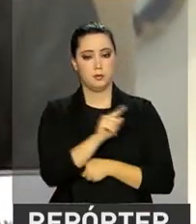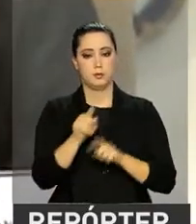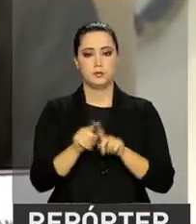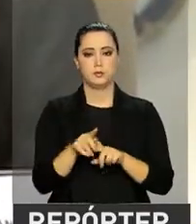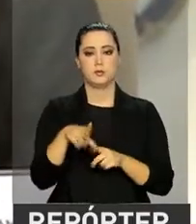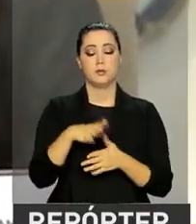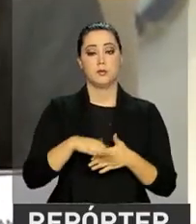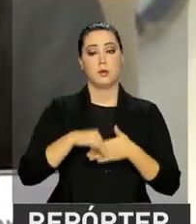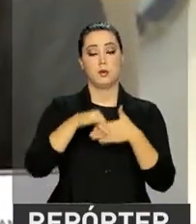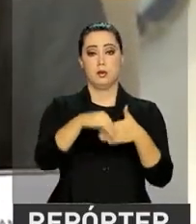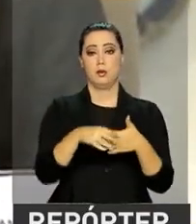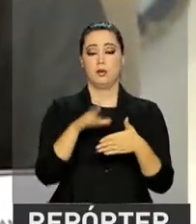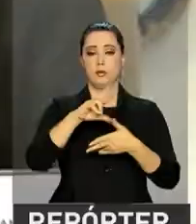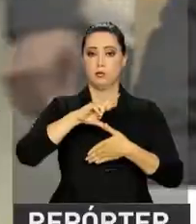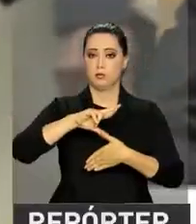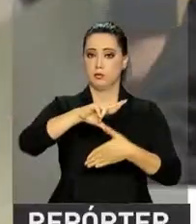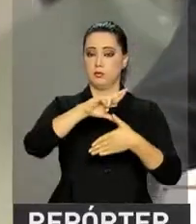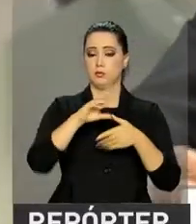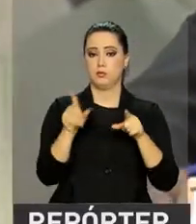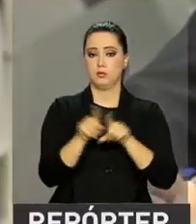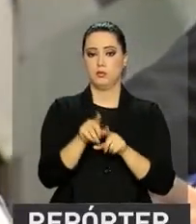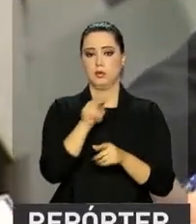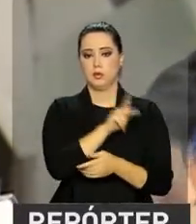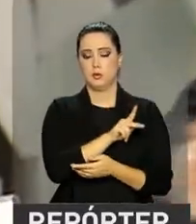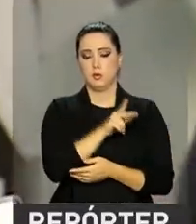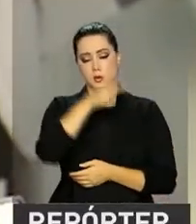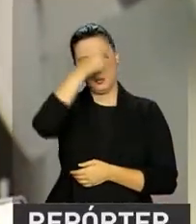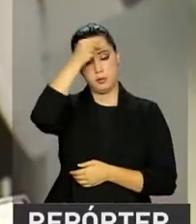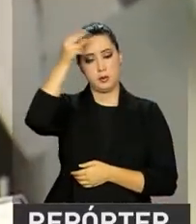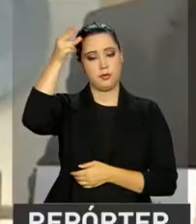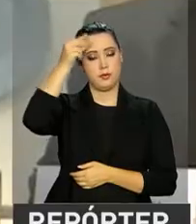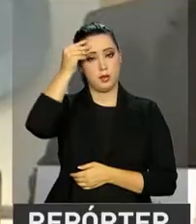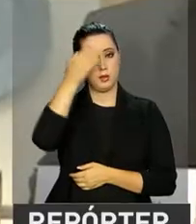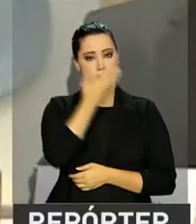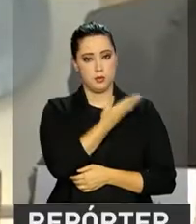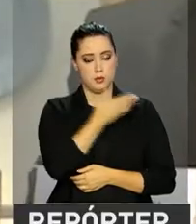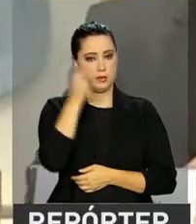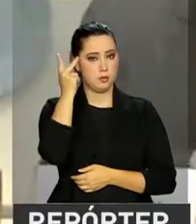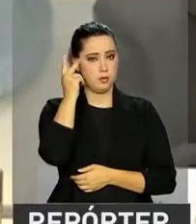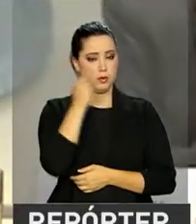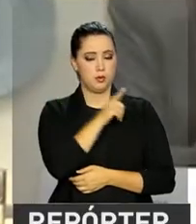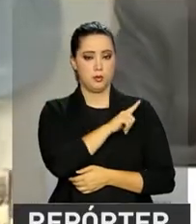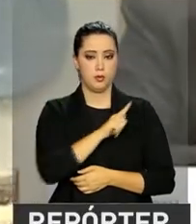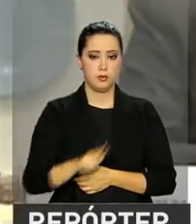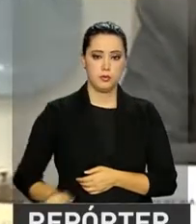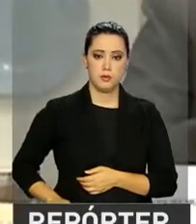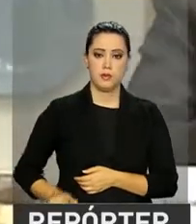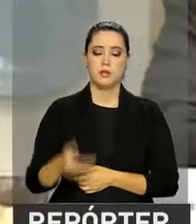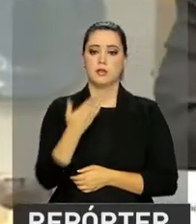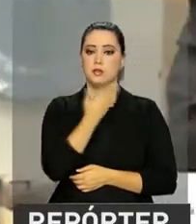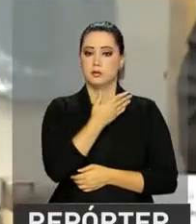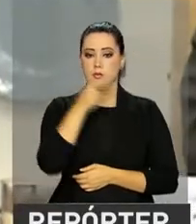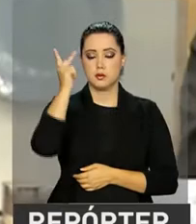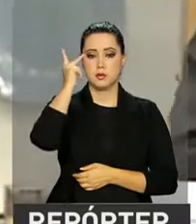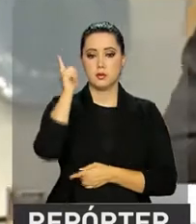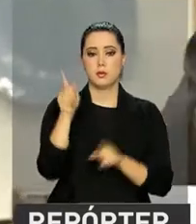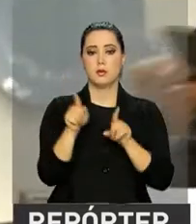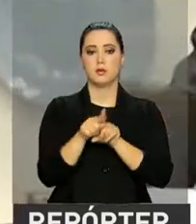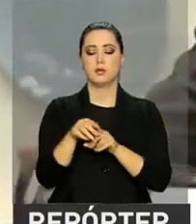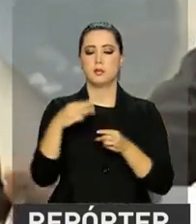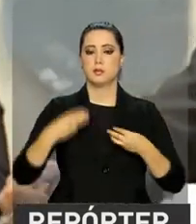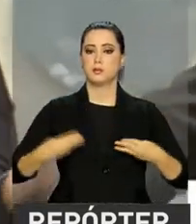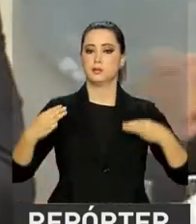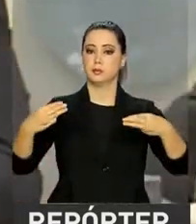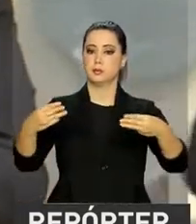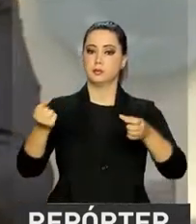na américa latina marisol aguenta pelo prefeito de são paulo joão dória pelo governador do estado geraldo alckmin e pelo ministro da